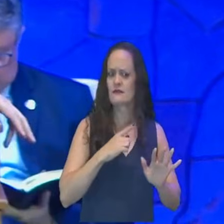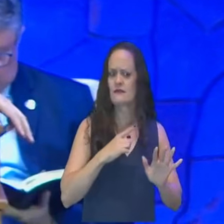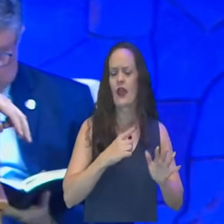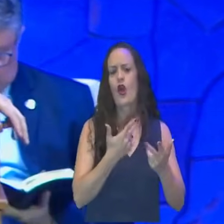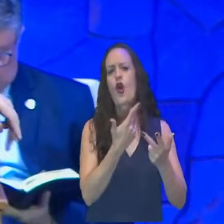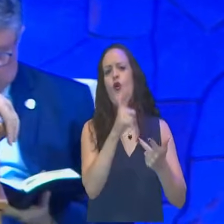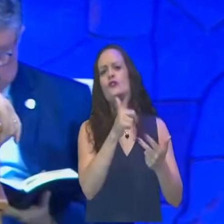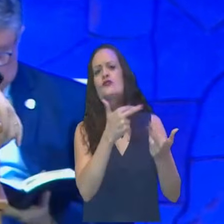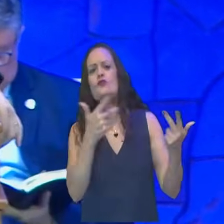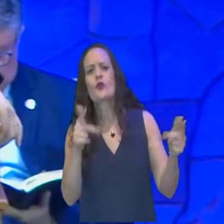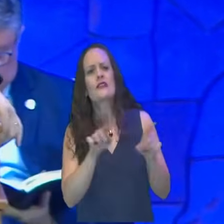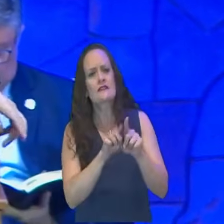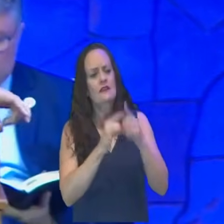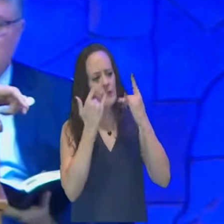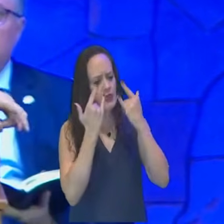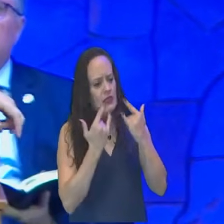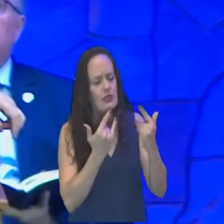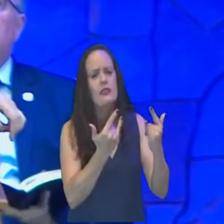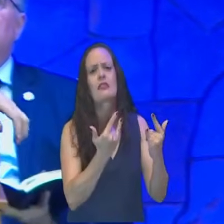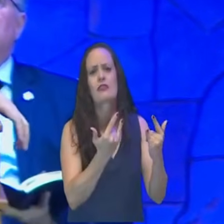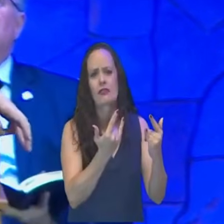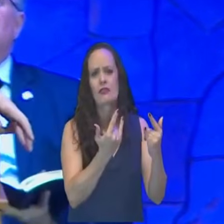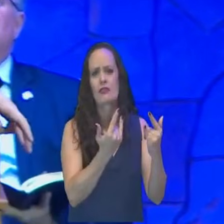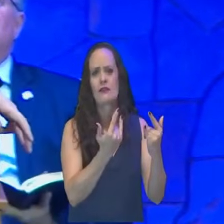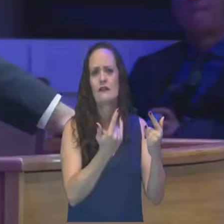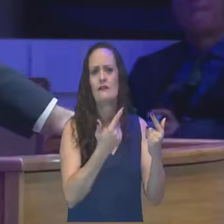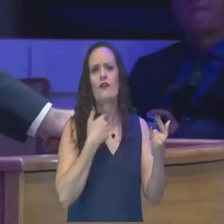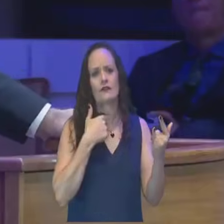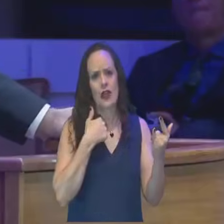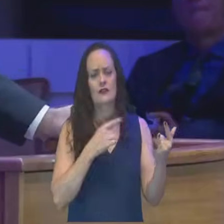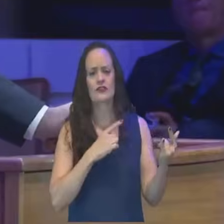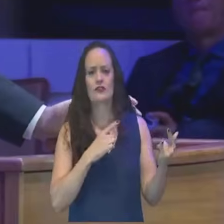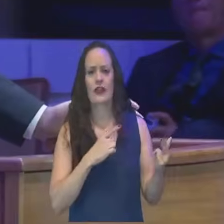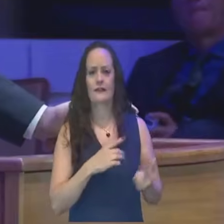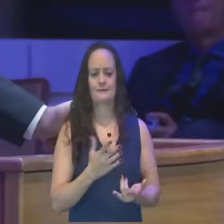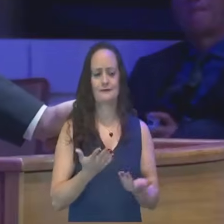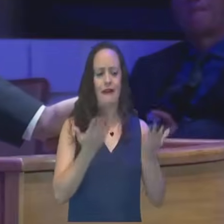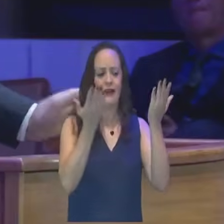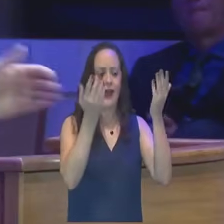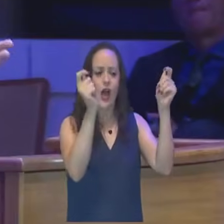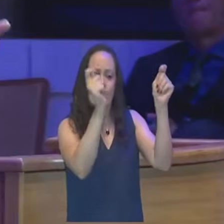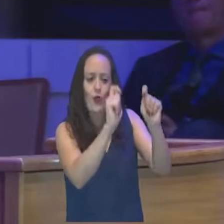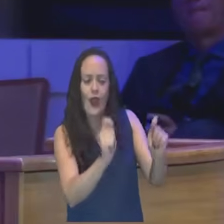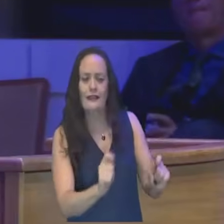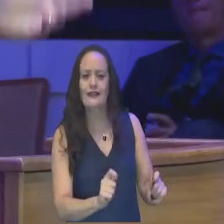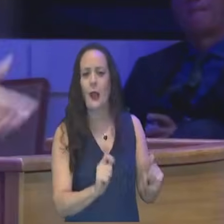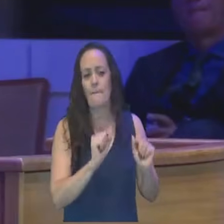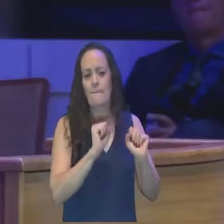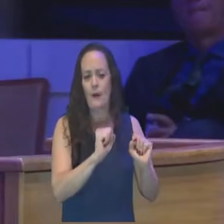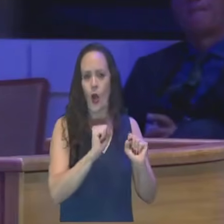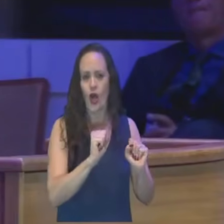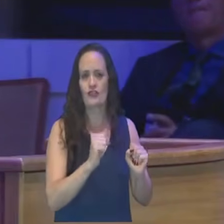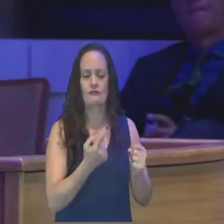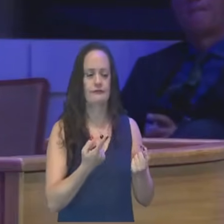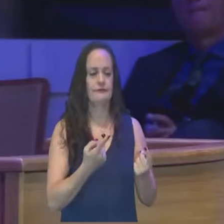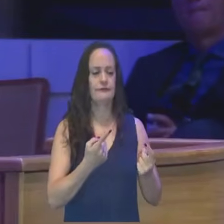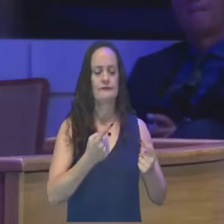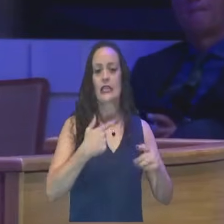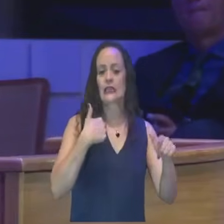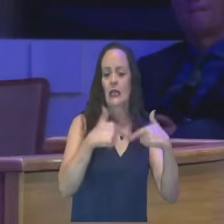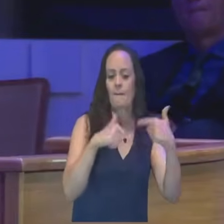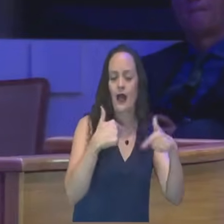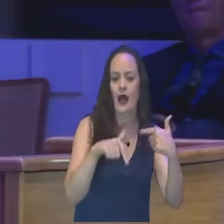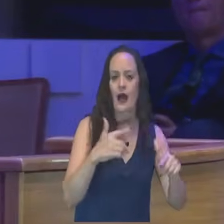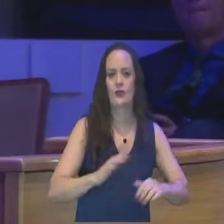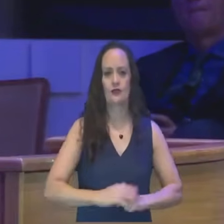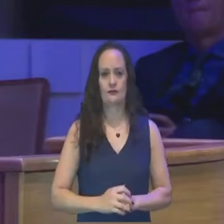nosso cotidiano. Que por diversas vezes, meus irmãos, a nossa idolatria, ela pode se prender à carreira, ao